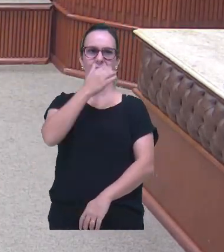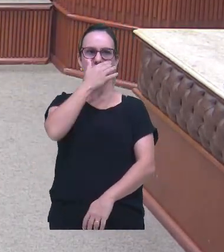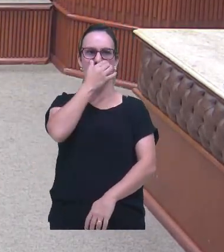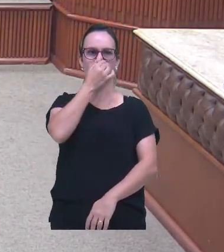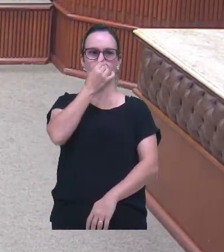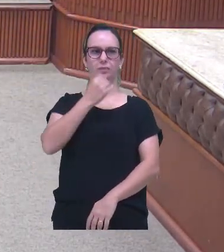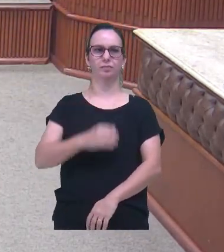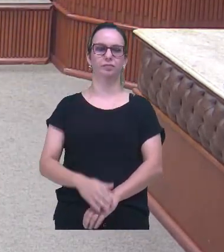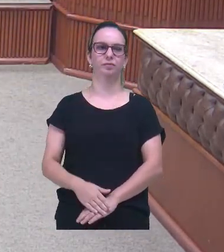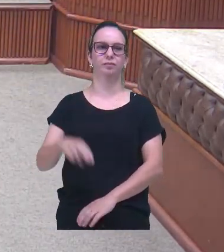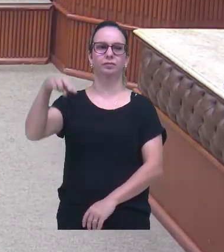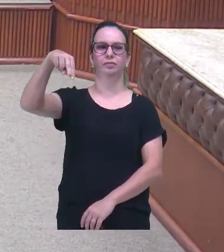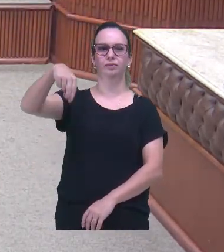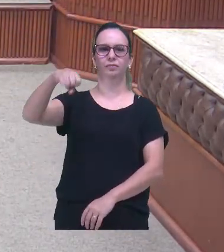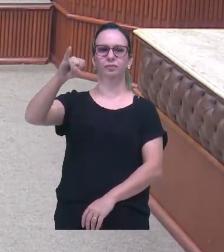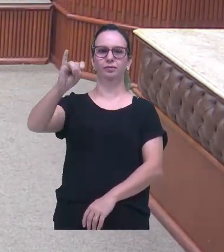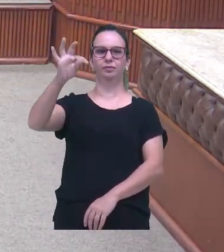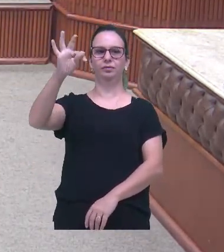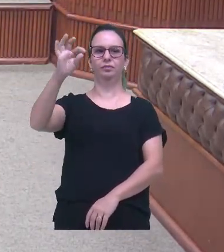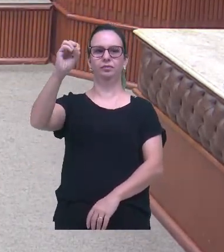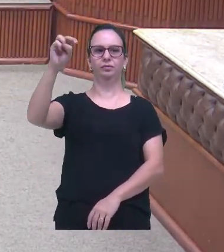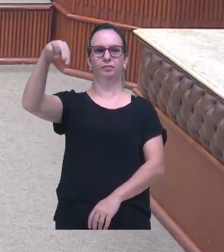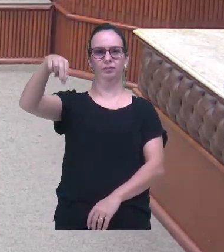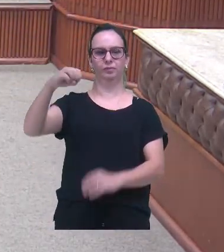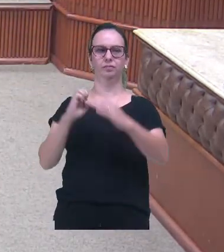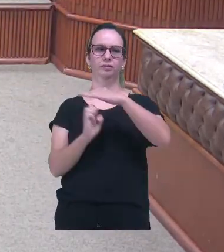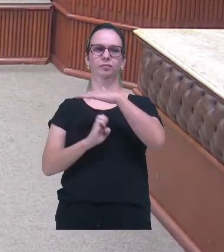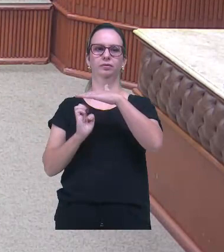Senhor Newton Vilas Boas, empresário.